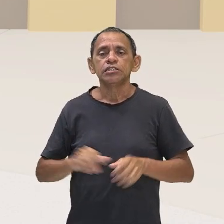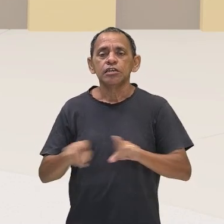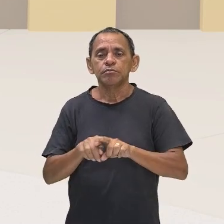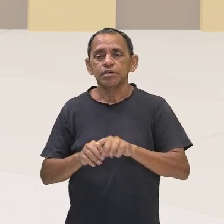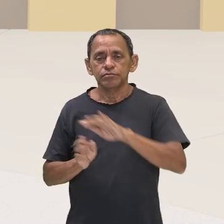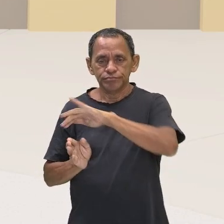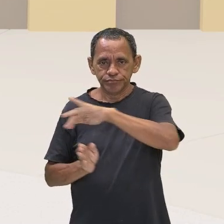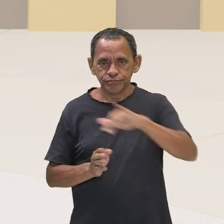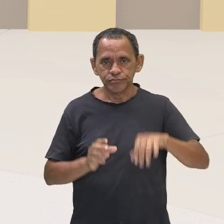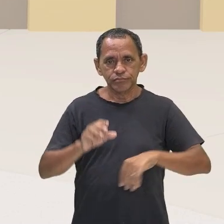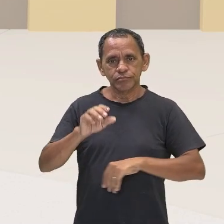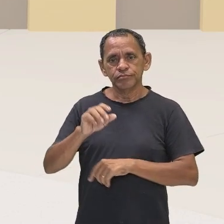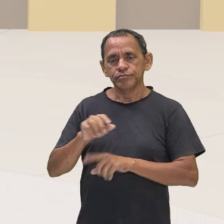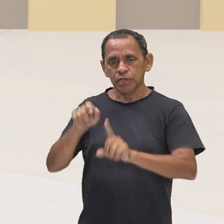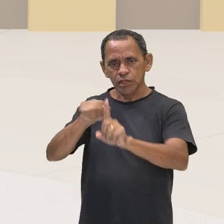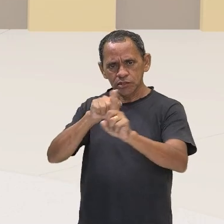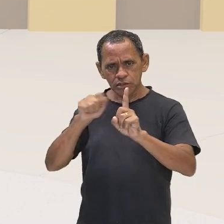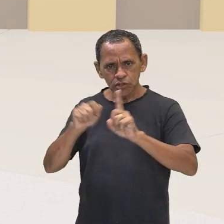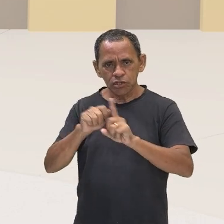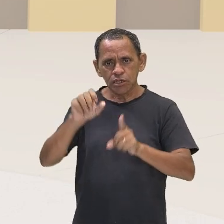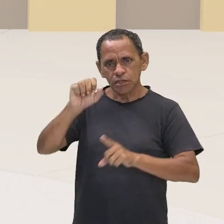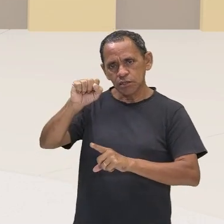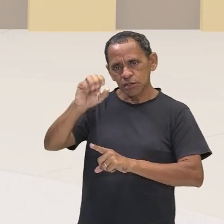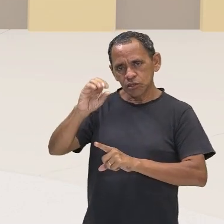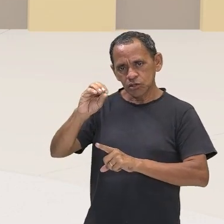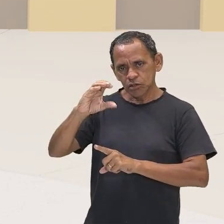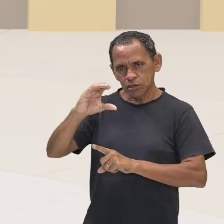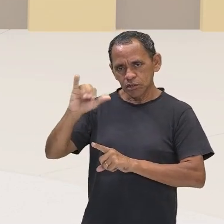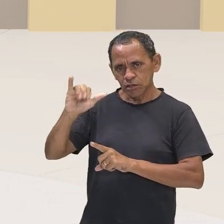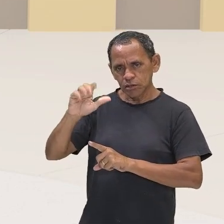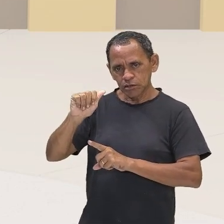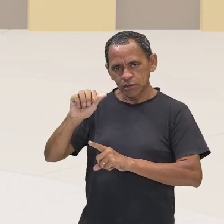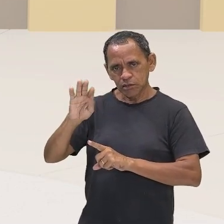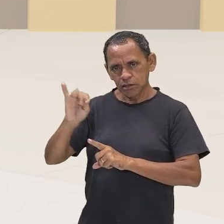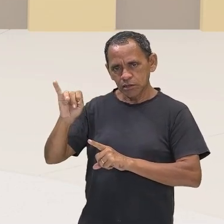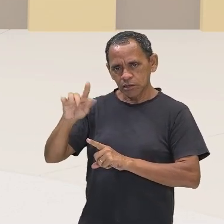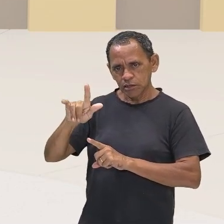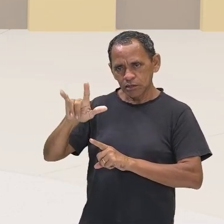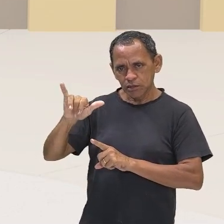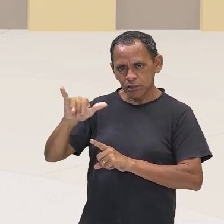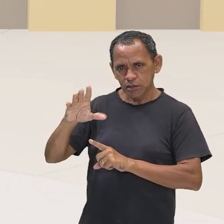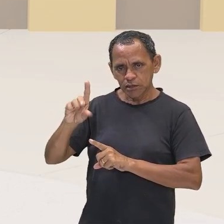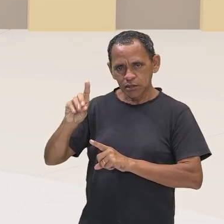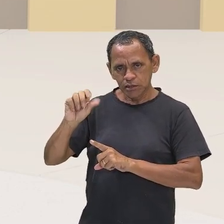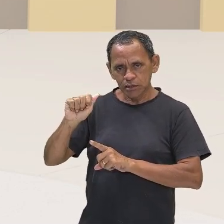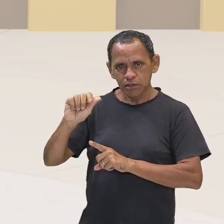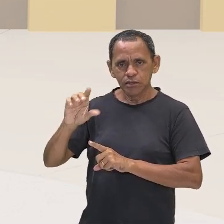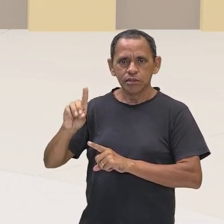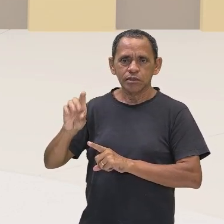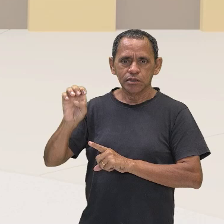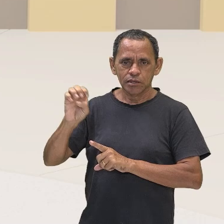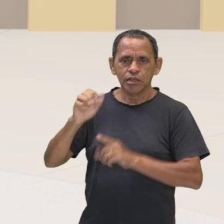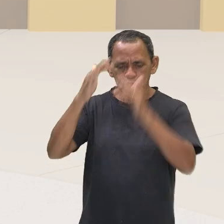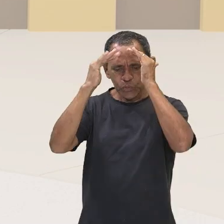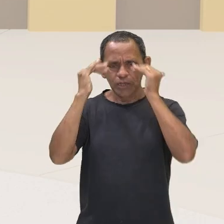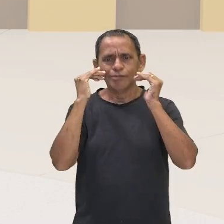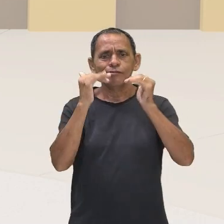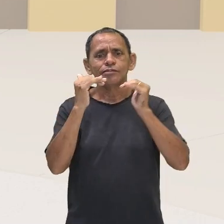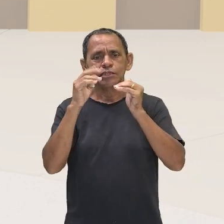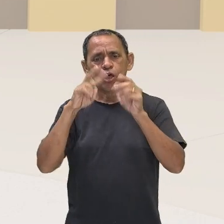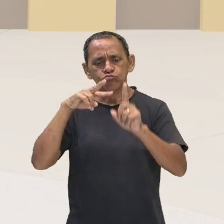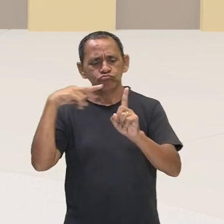sociabilidade. Então, ouvir as pessoas e respeitar os seus pontos de vista, isso faz com que a gente